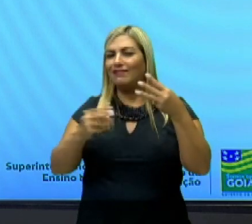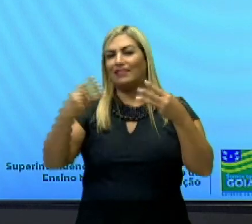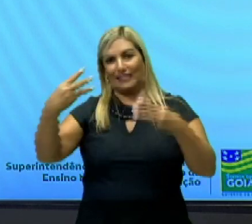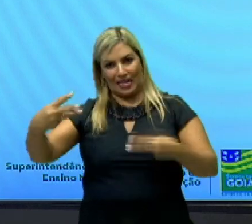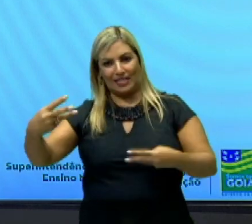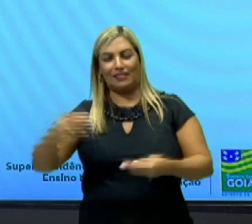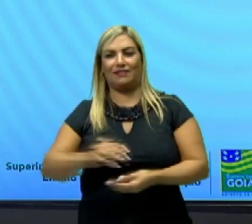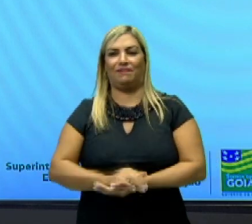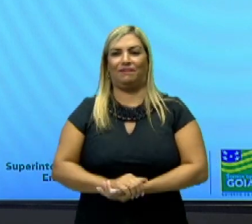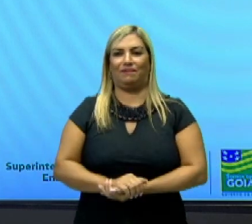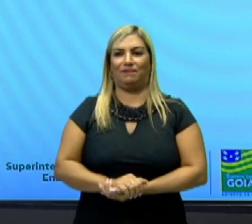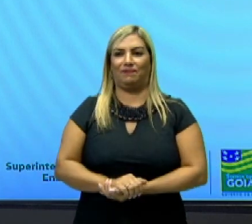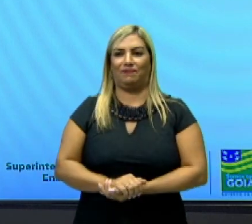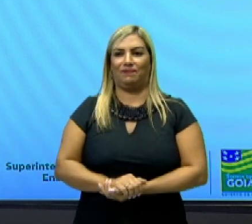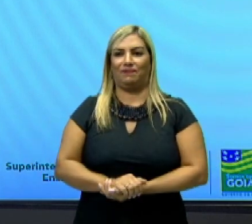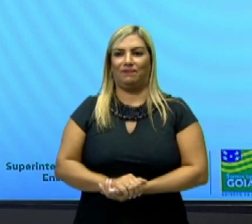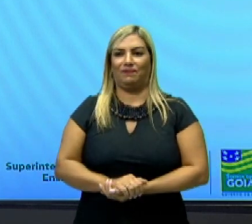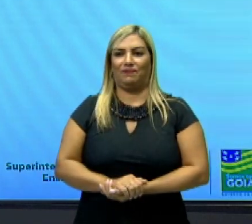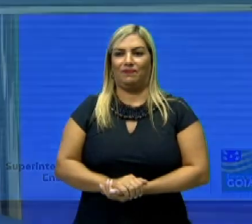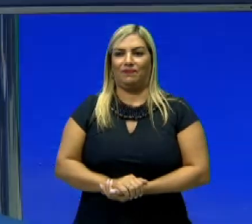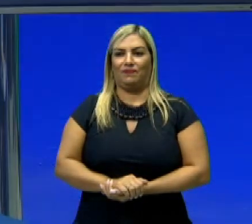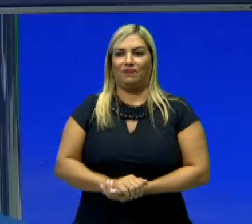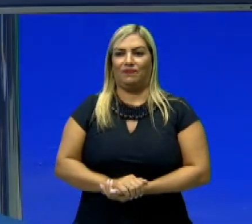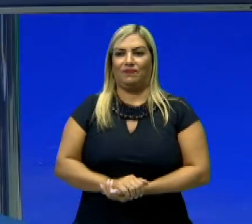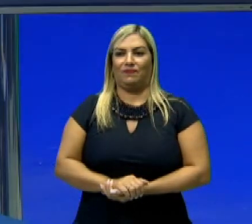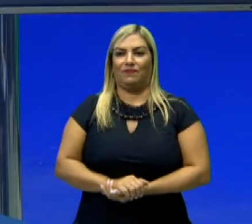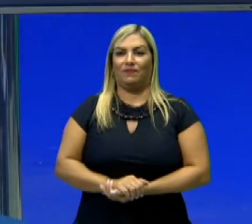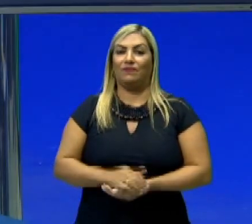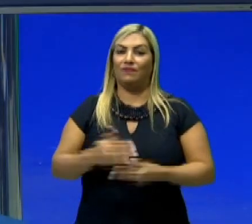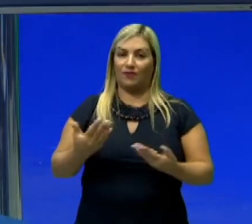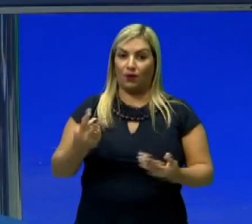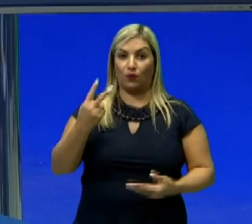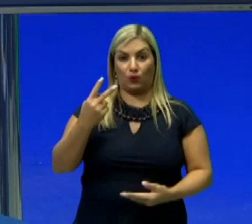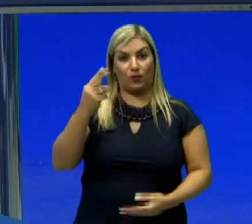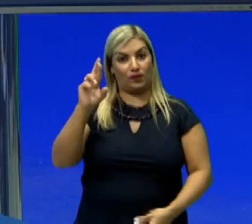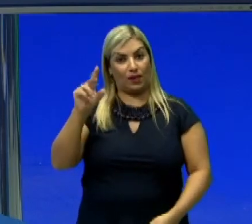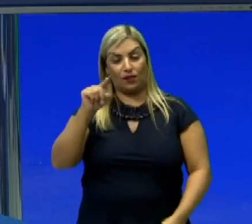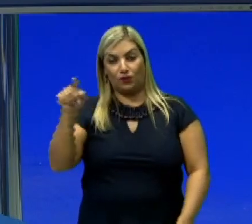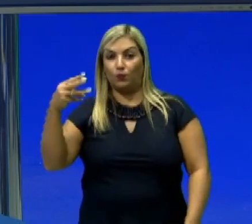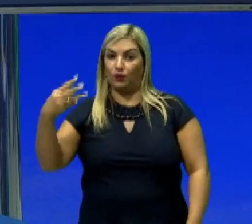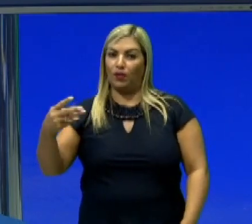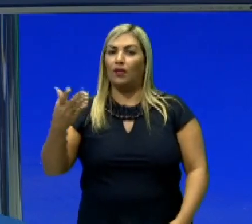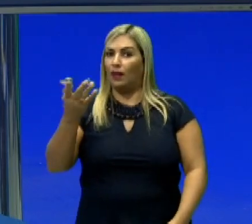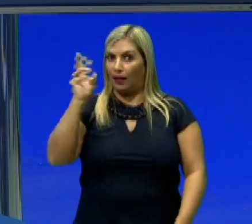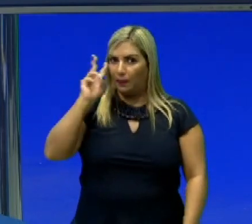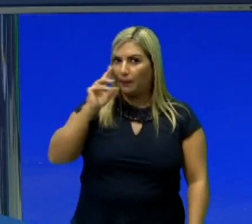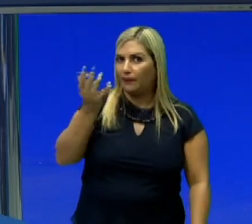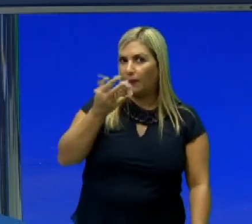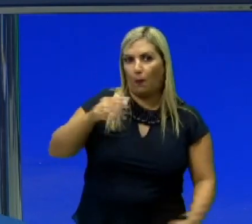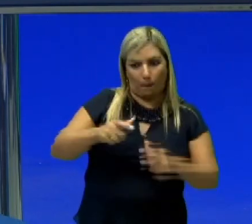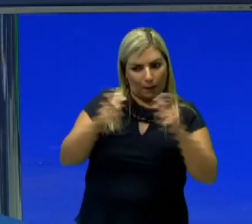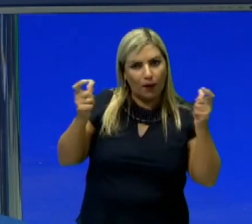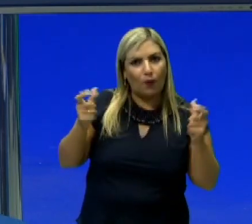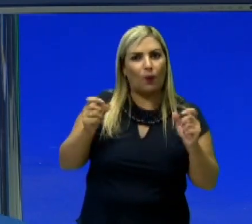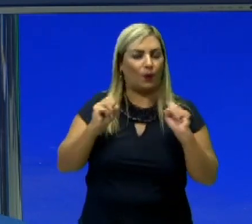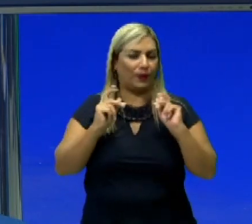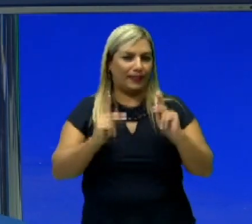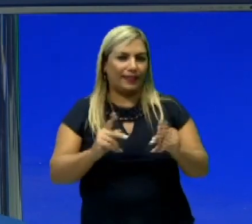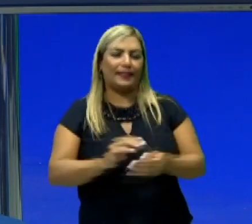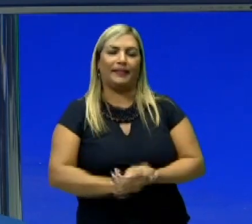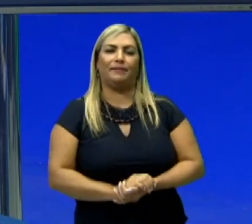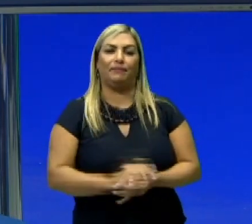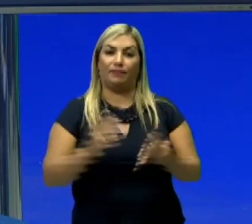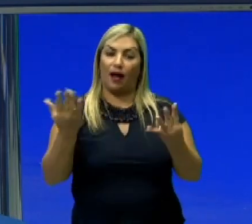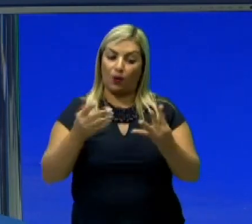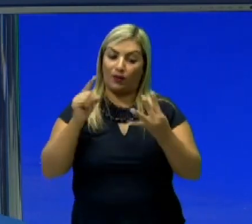dividido por 3. 2R sobre 3. Lembra que eu quero o maior, né? Aí eu vou, beleza, agora eu vou para a